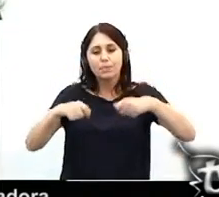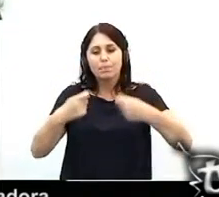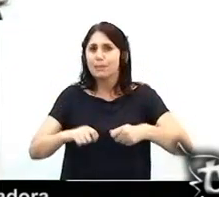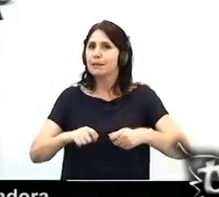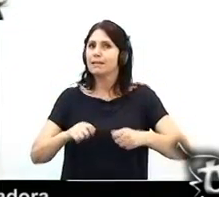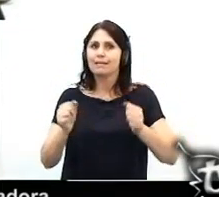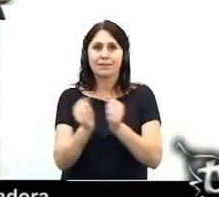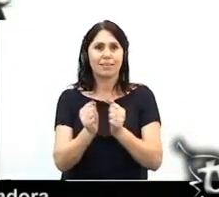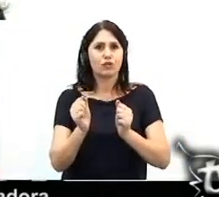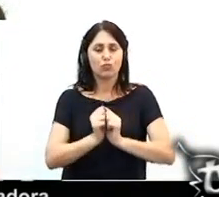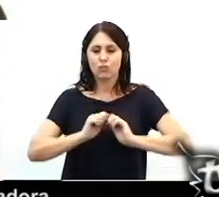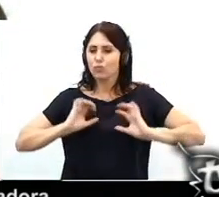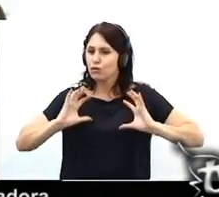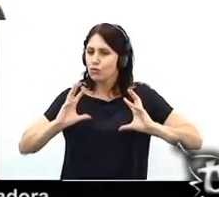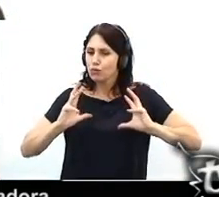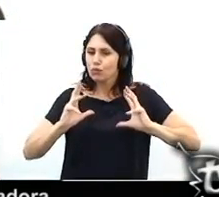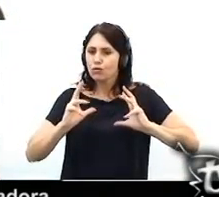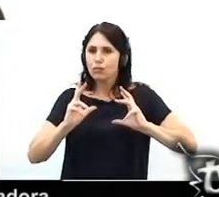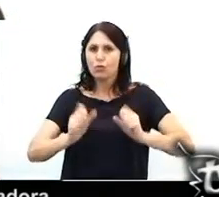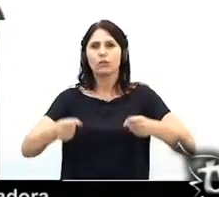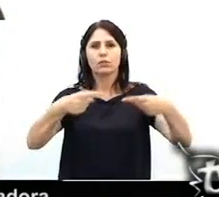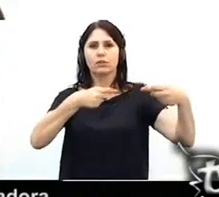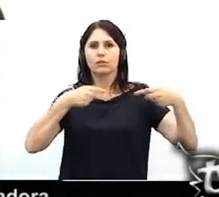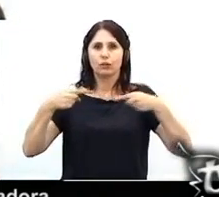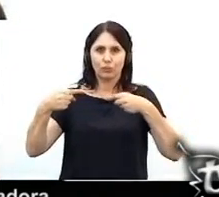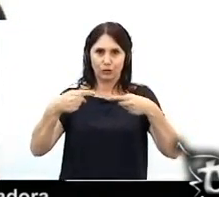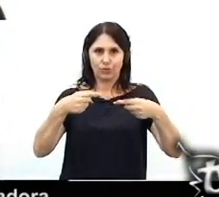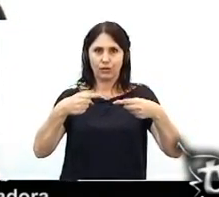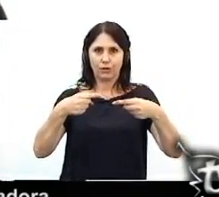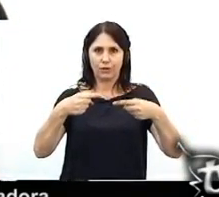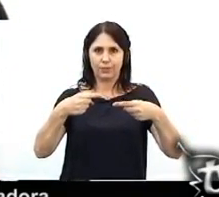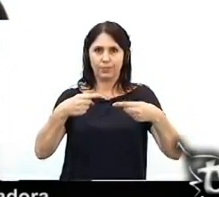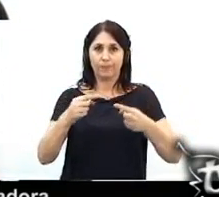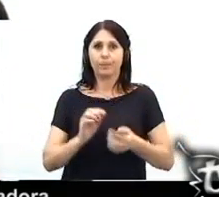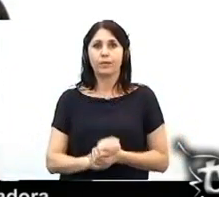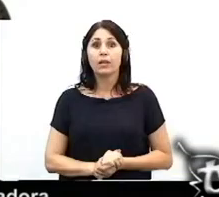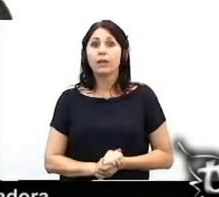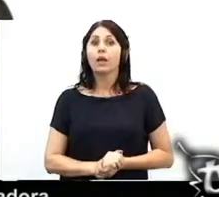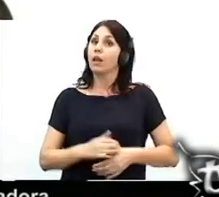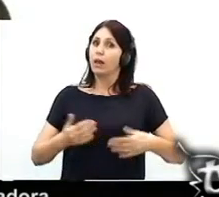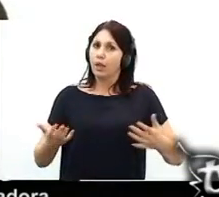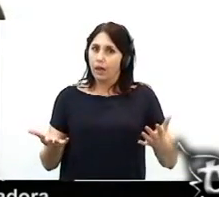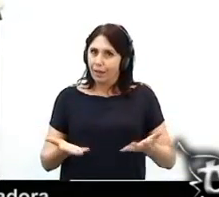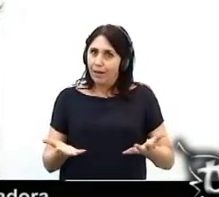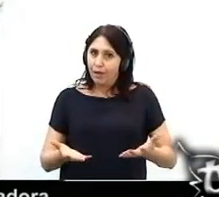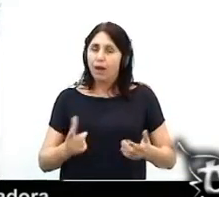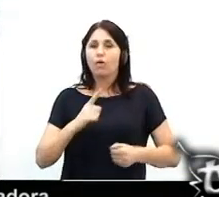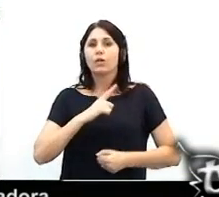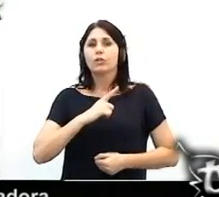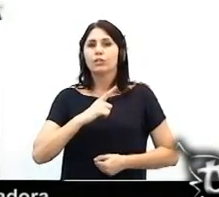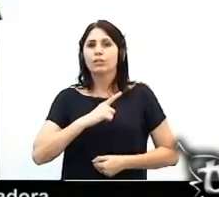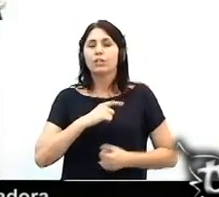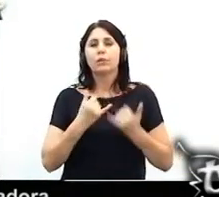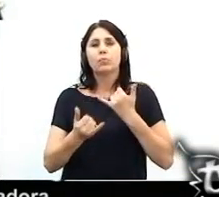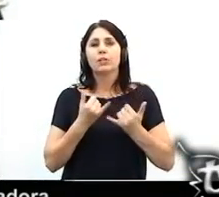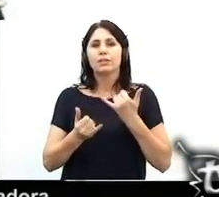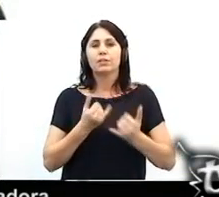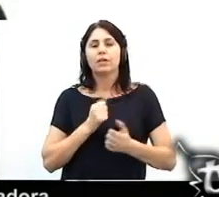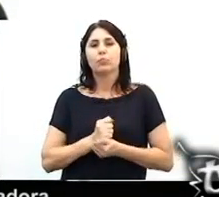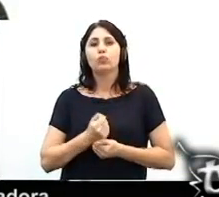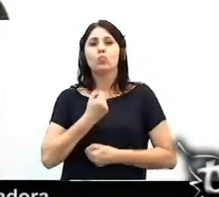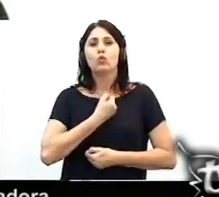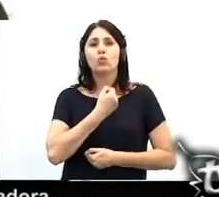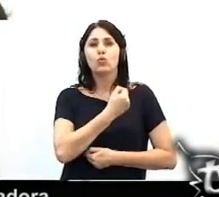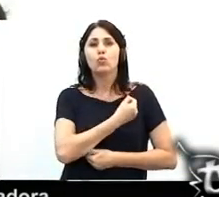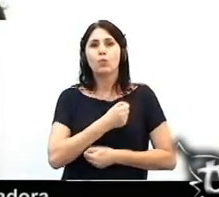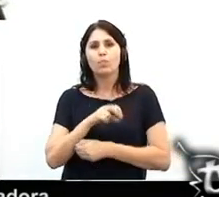estar viva na programação, no projeto político de cidade que queremos. Essa pauta ela tem que